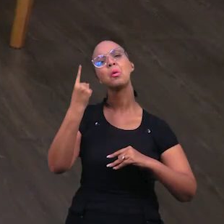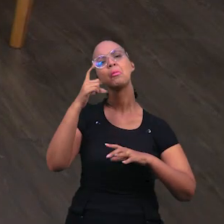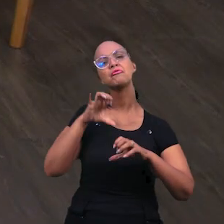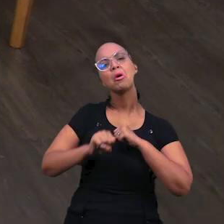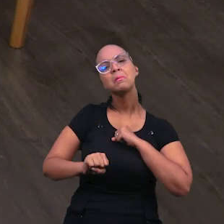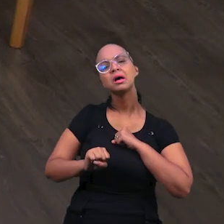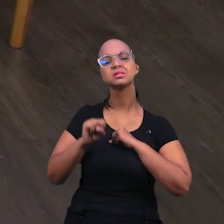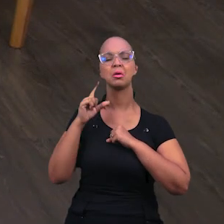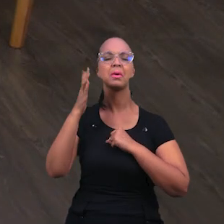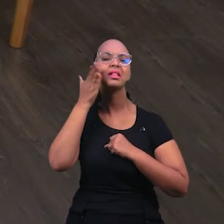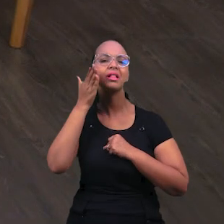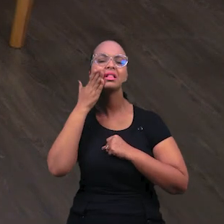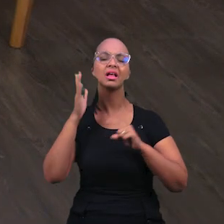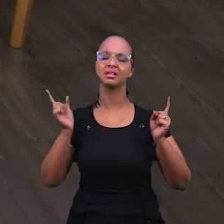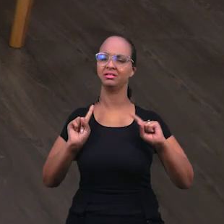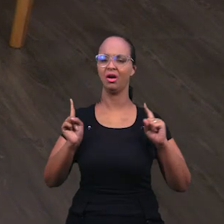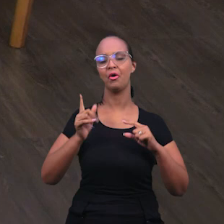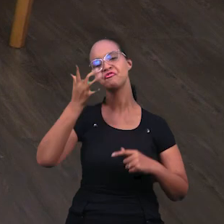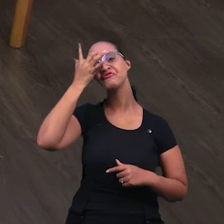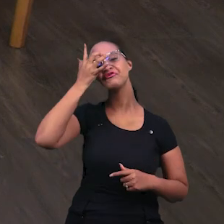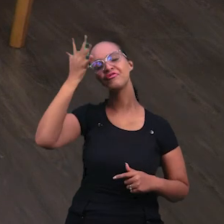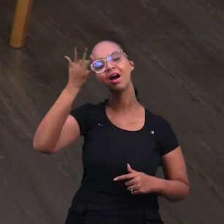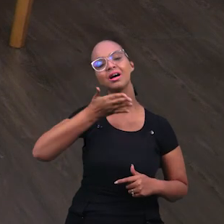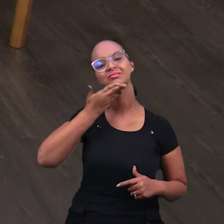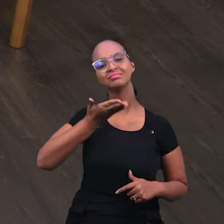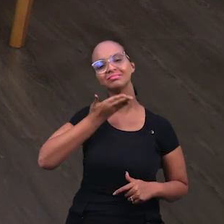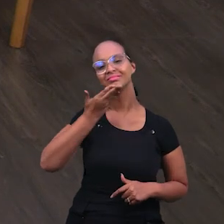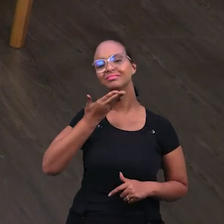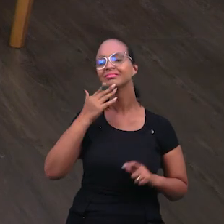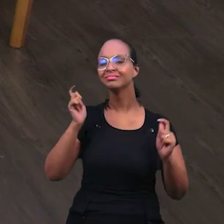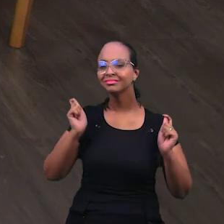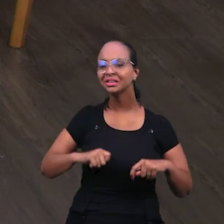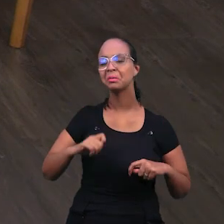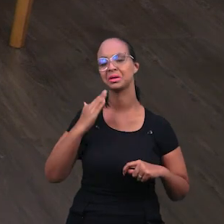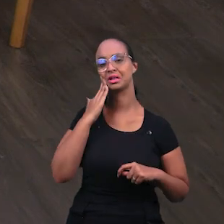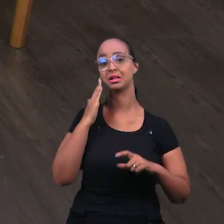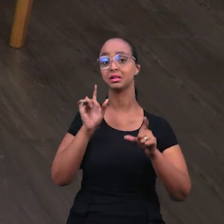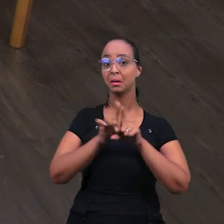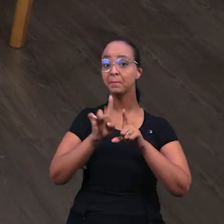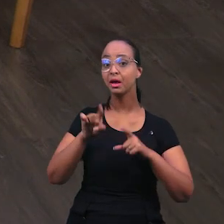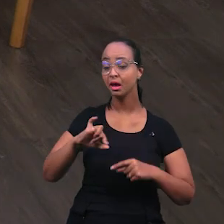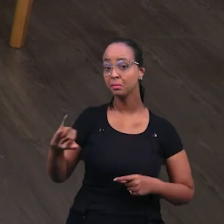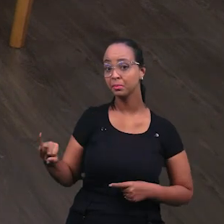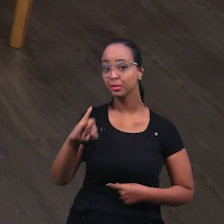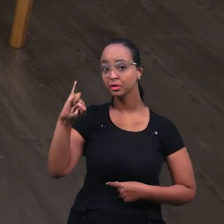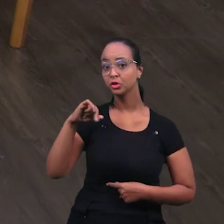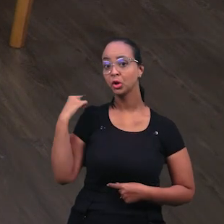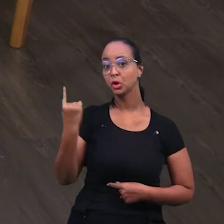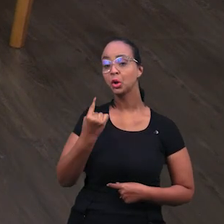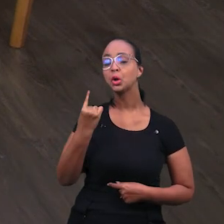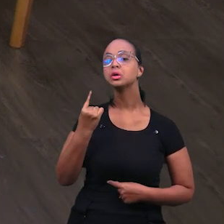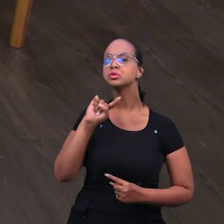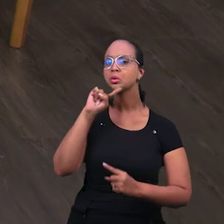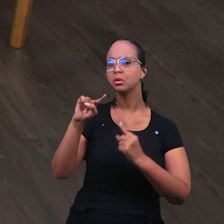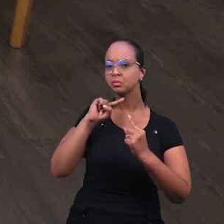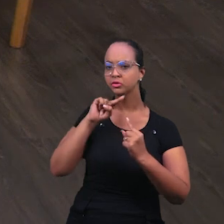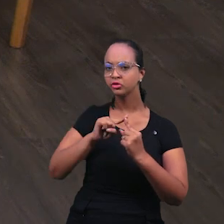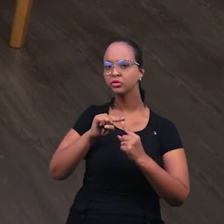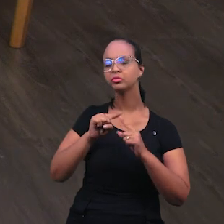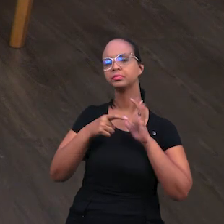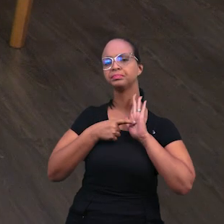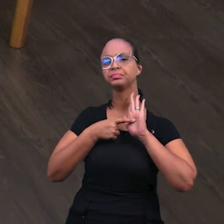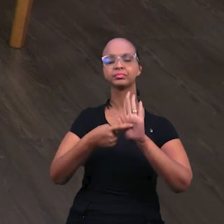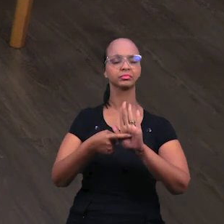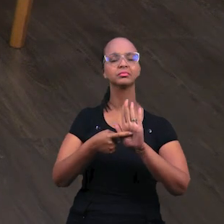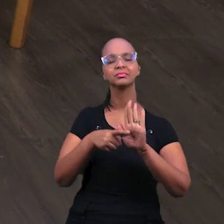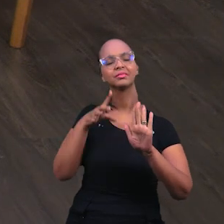formação para poder assistir e compreender. Ele é de fácil compreensão. E é importante também dizer, pastor, que a nossa intenção é